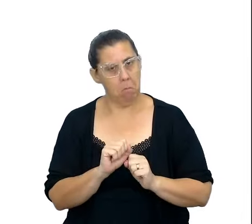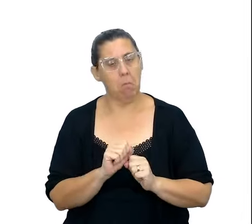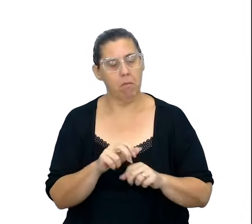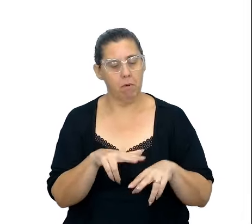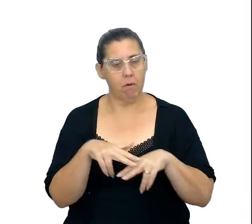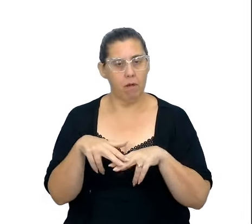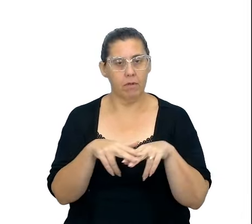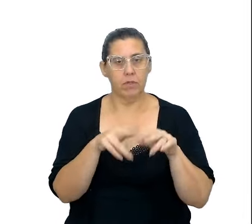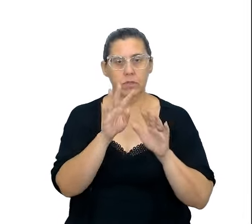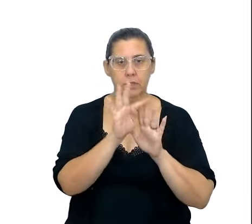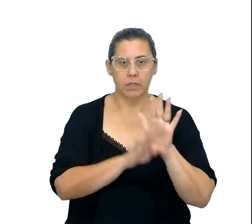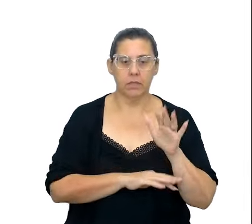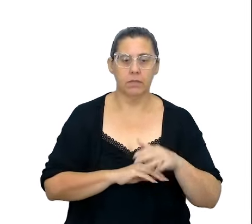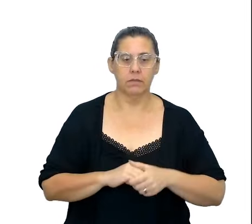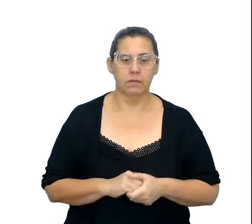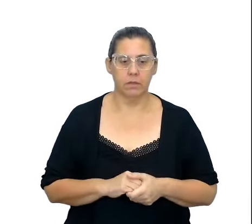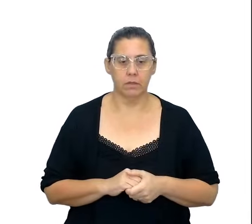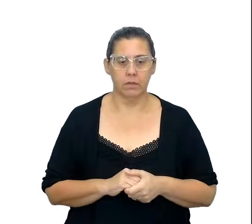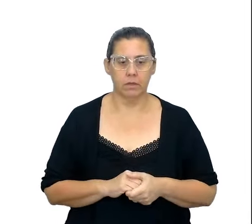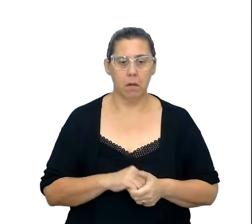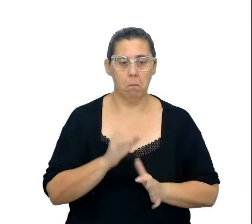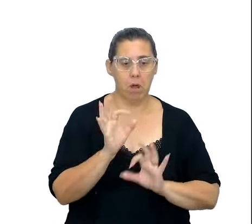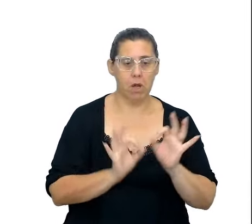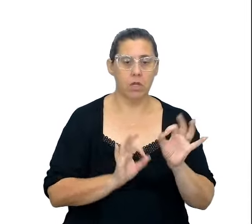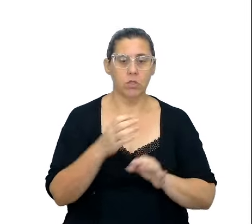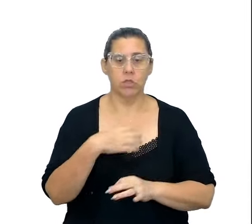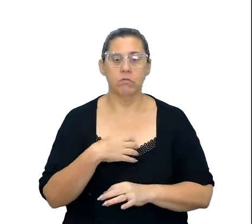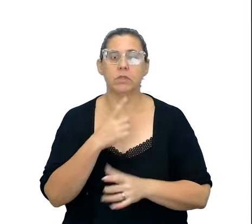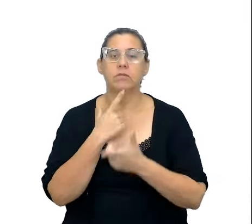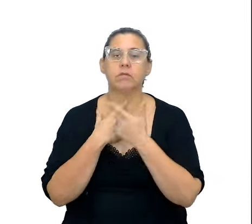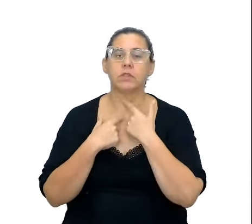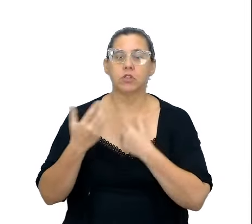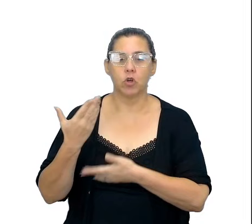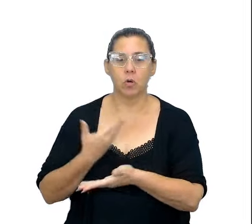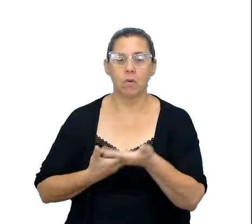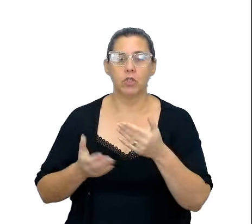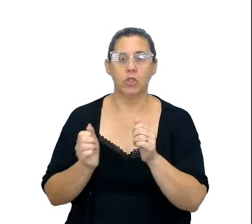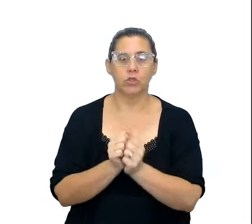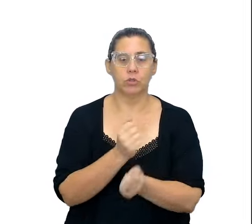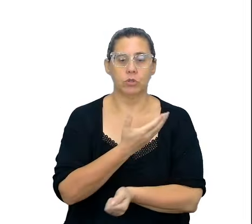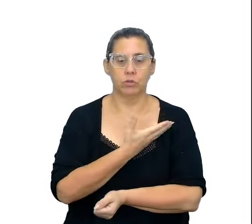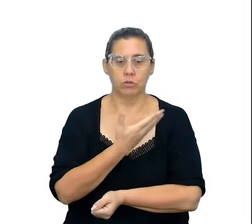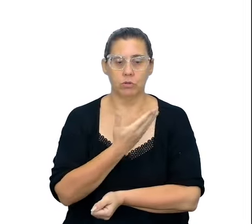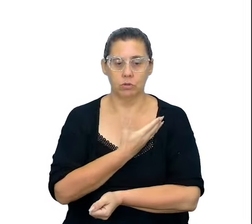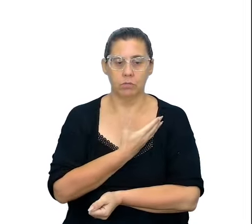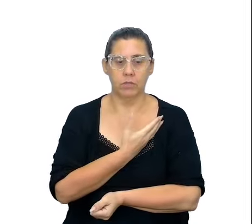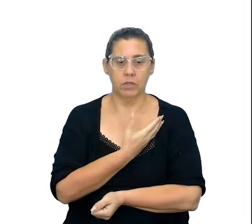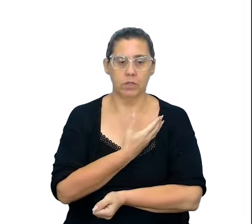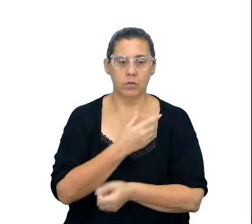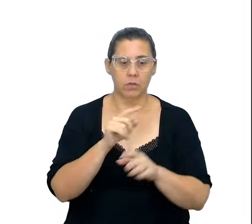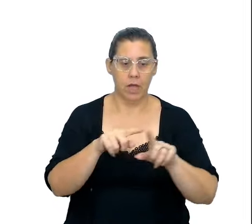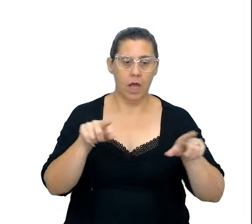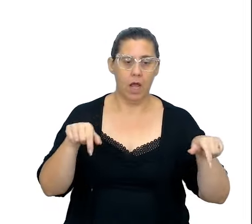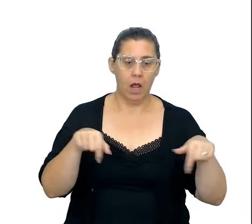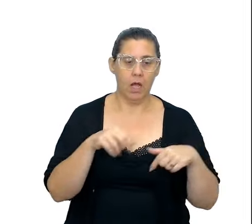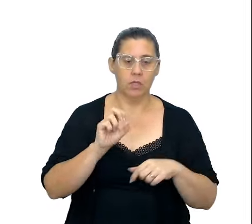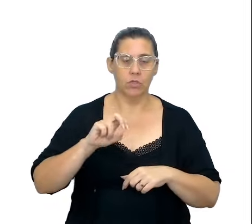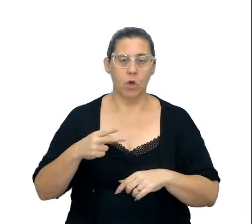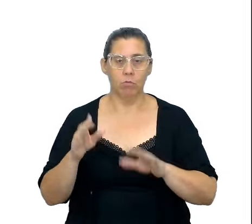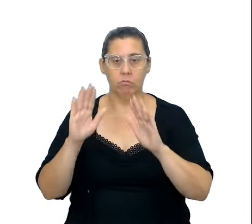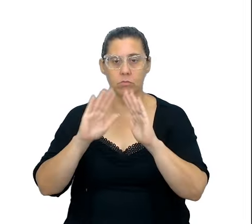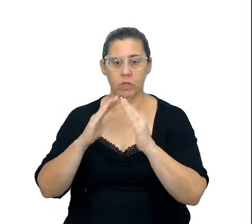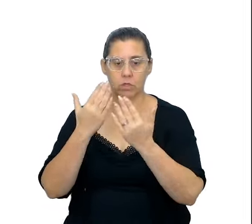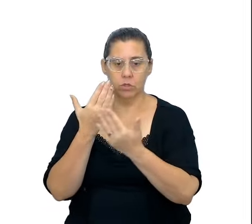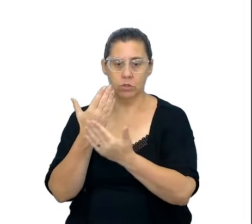revisão textual. Planeje a forma com que você deseja compartilhar com os colegas da classe ou da escola a sua